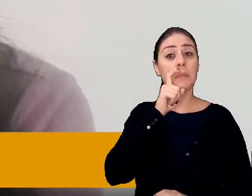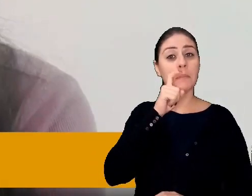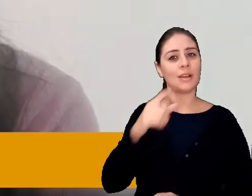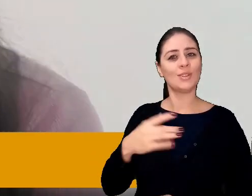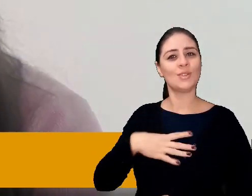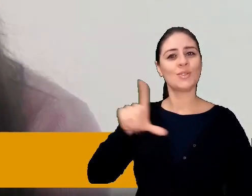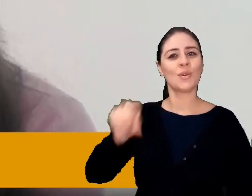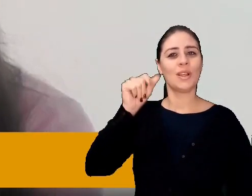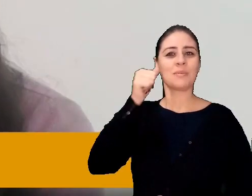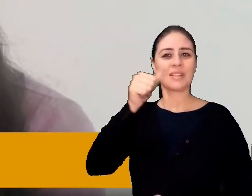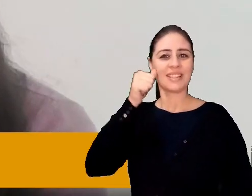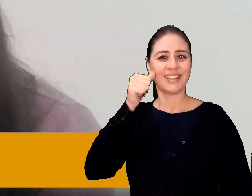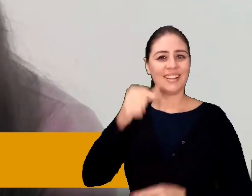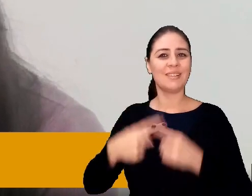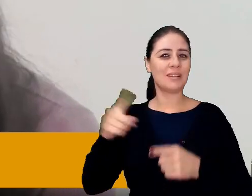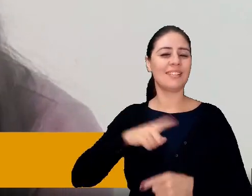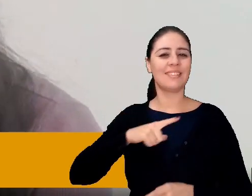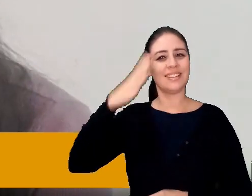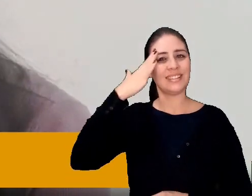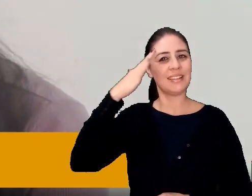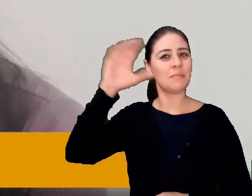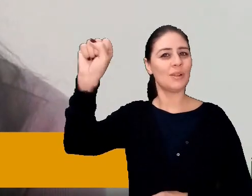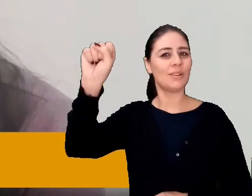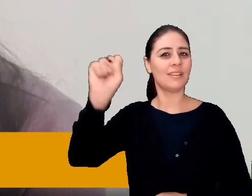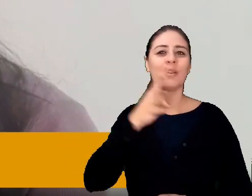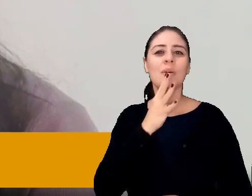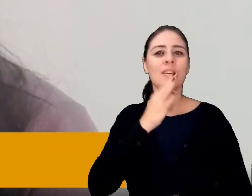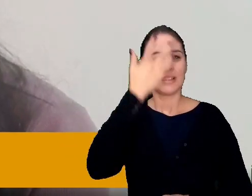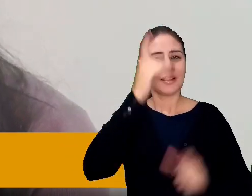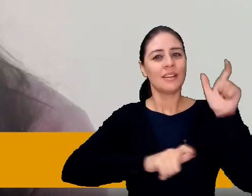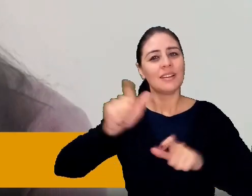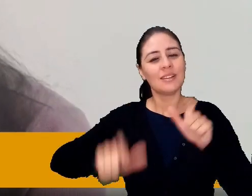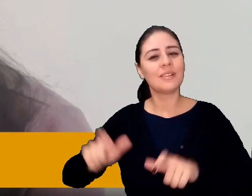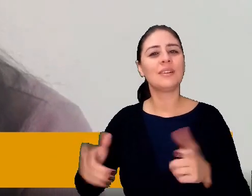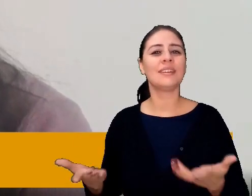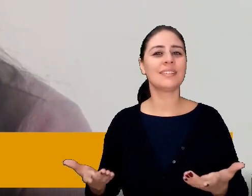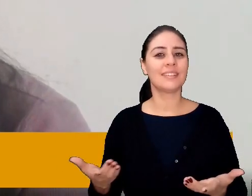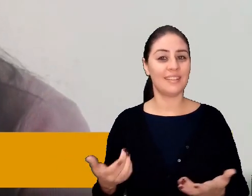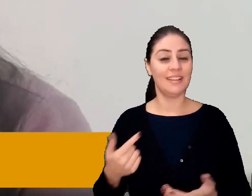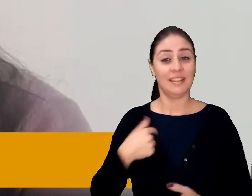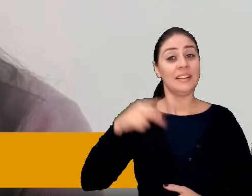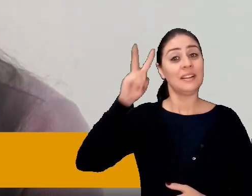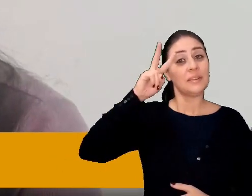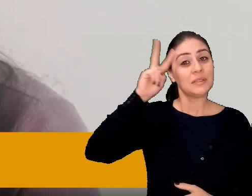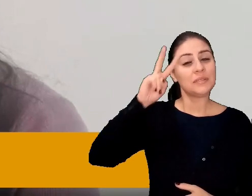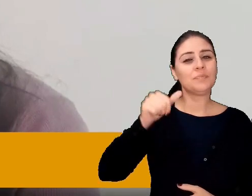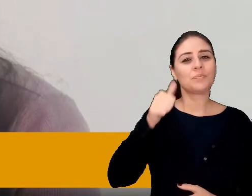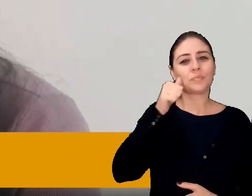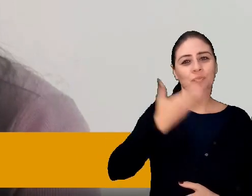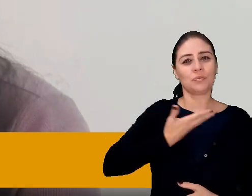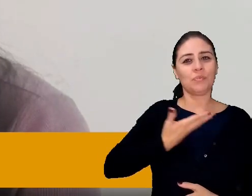sabedoria, né, de tratar as pessoas. Eu lembro que foi uma amiga não indígena comigo e eu falei assim: olha, cunhã, tem uma amiga